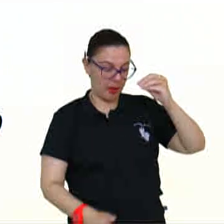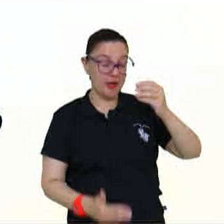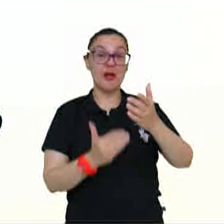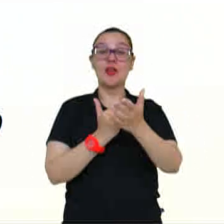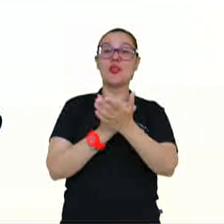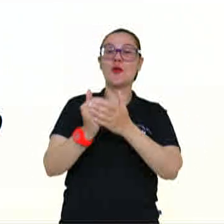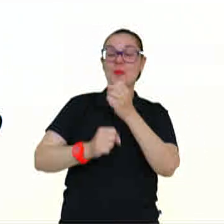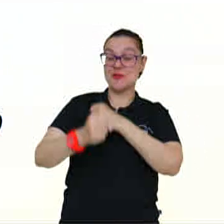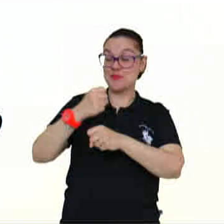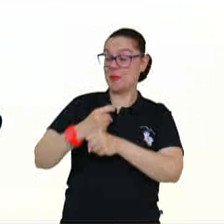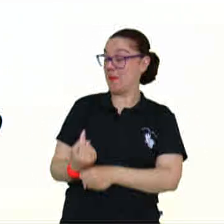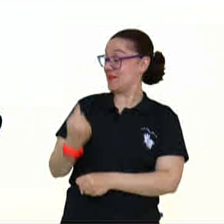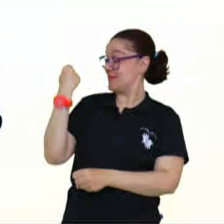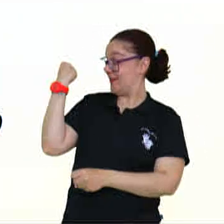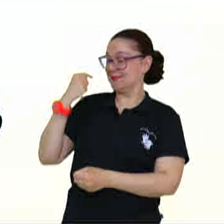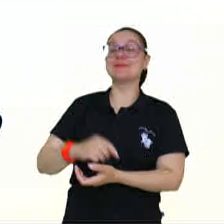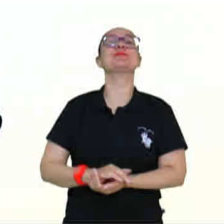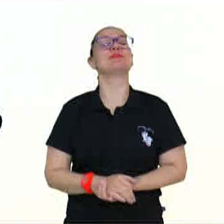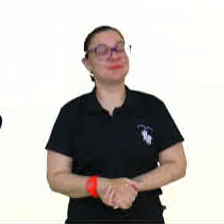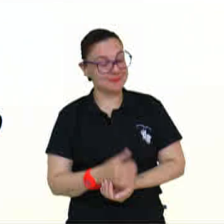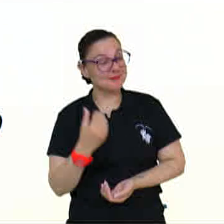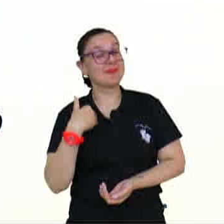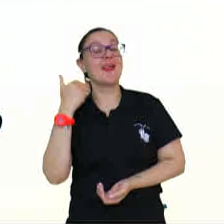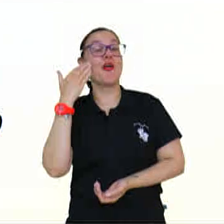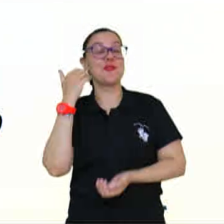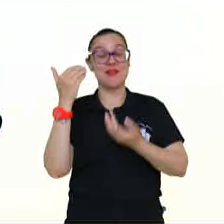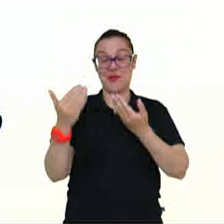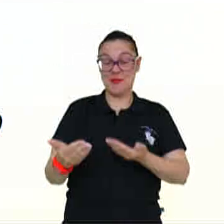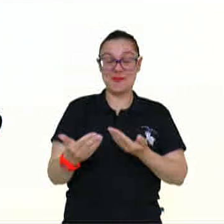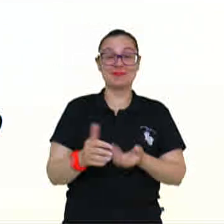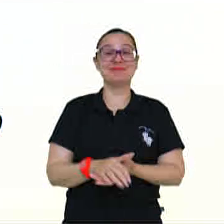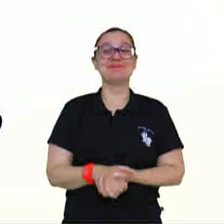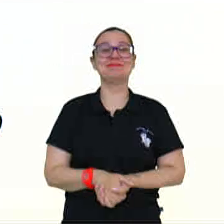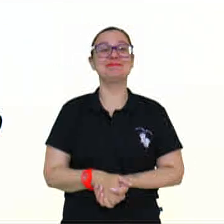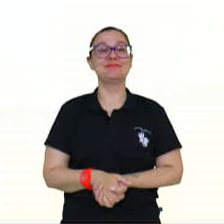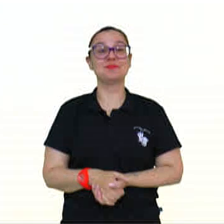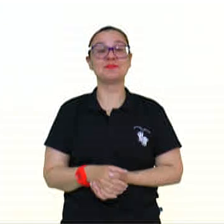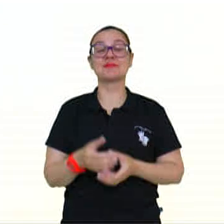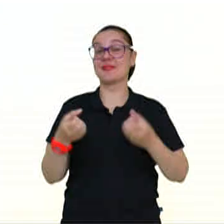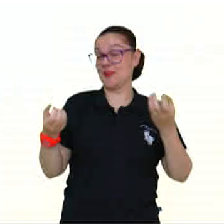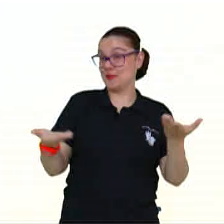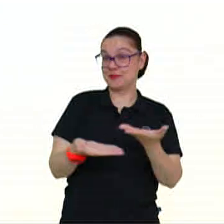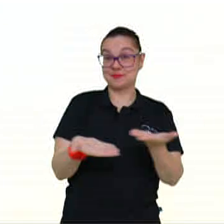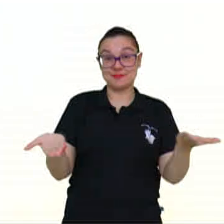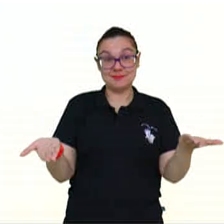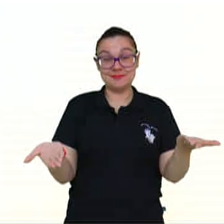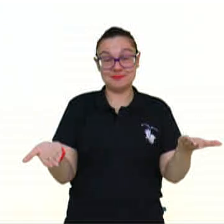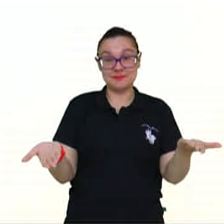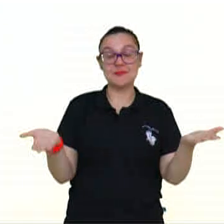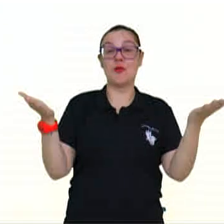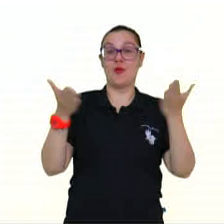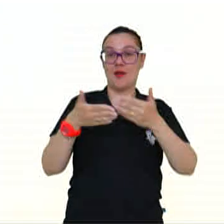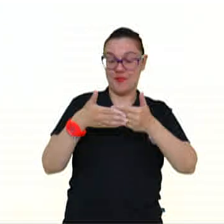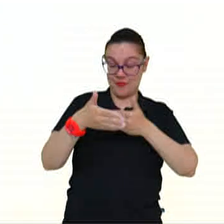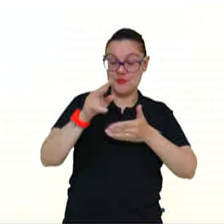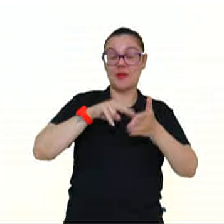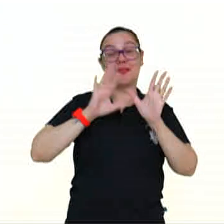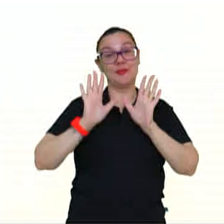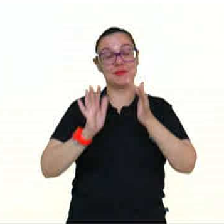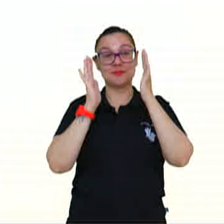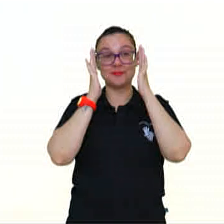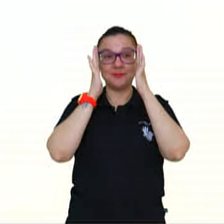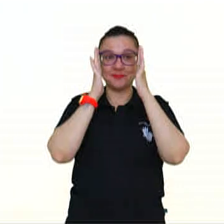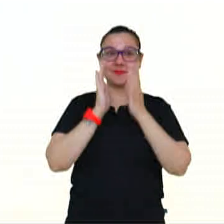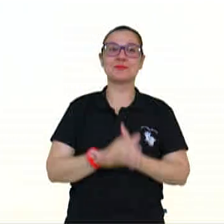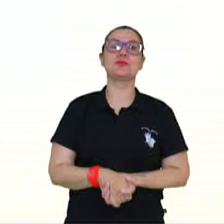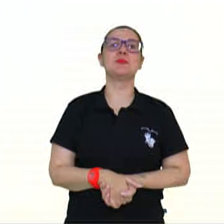início do ano. Eu sei que para a garotada que está aí tudo... Bom, vamos continuar daqui a pouco a leitura e vamos